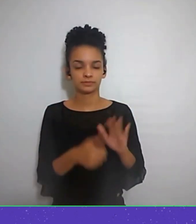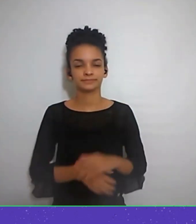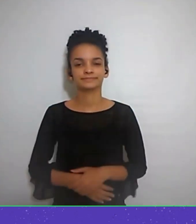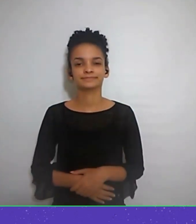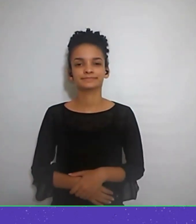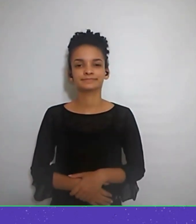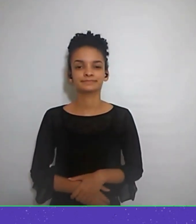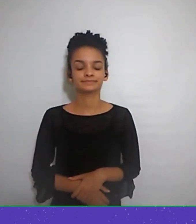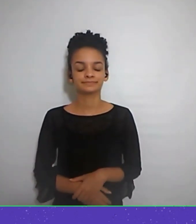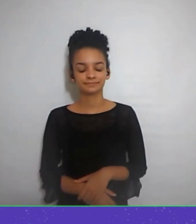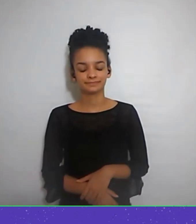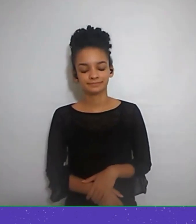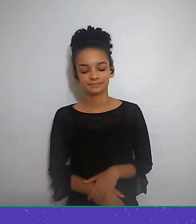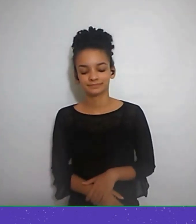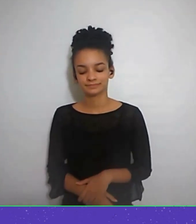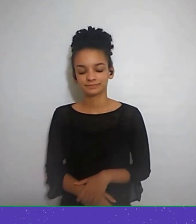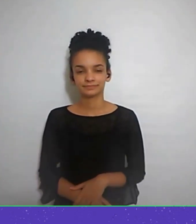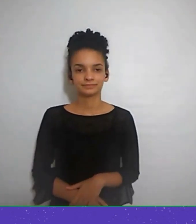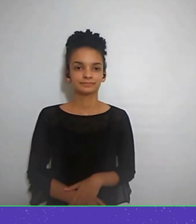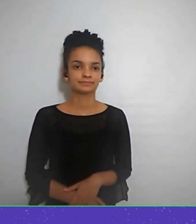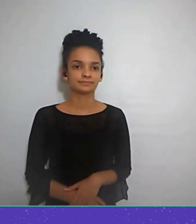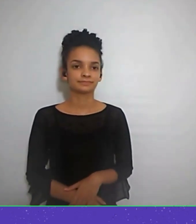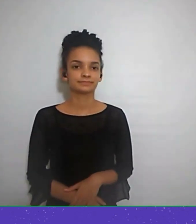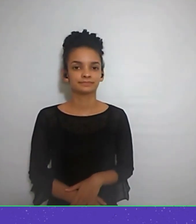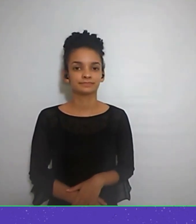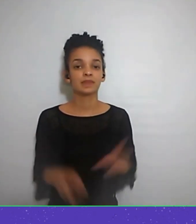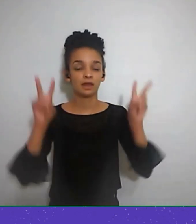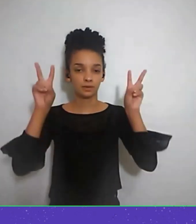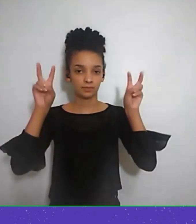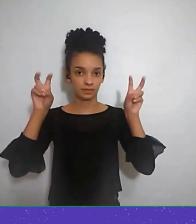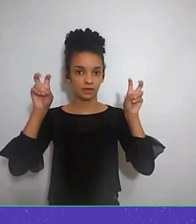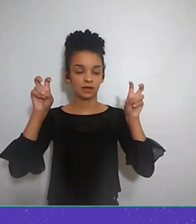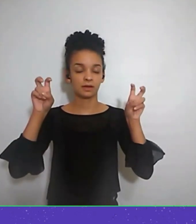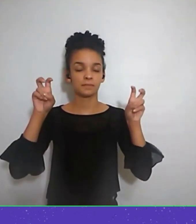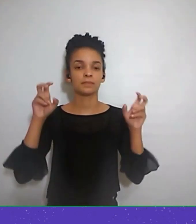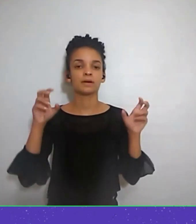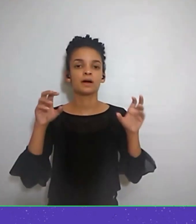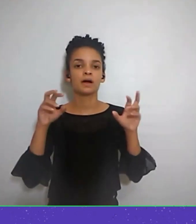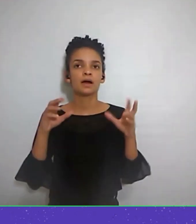Esse é o tema dessa mensagem.